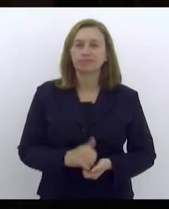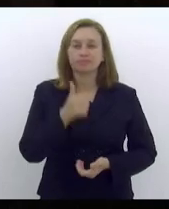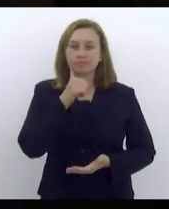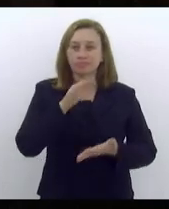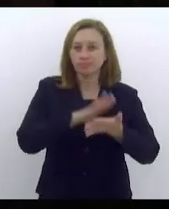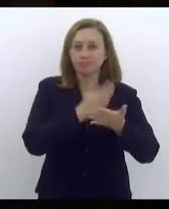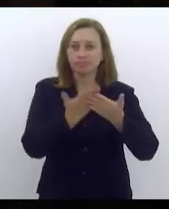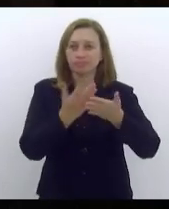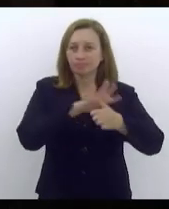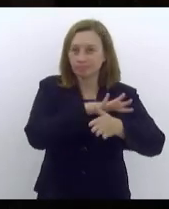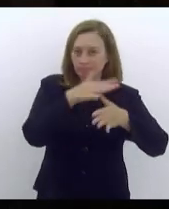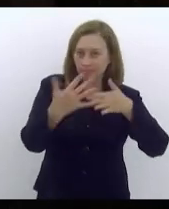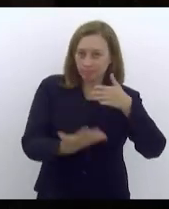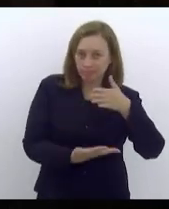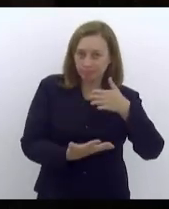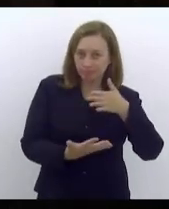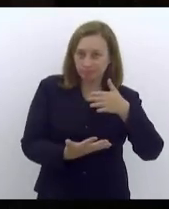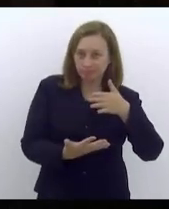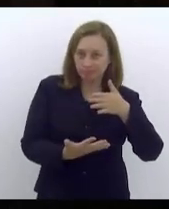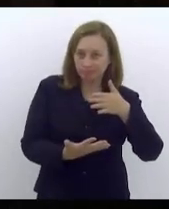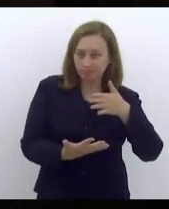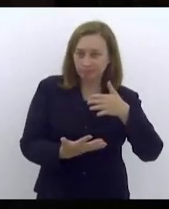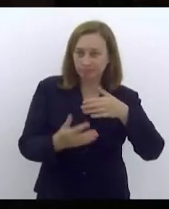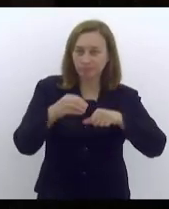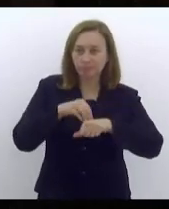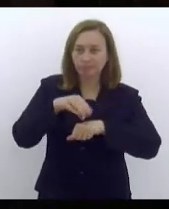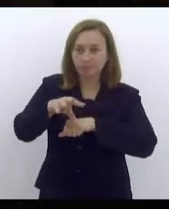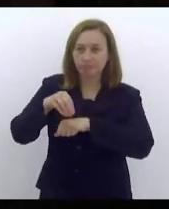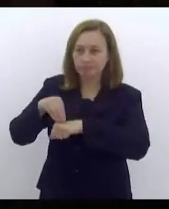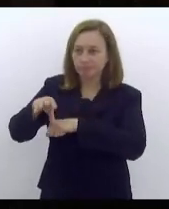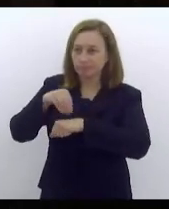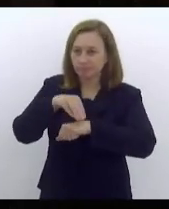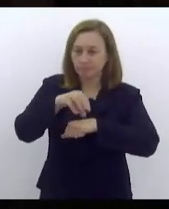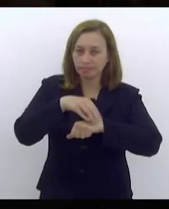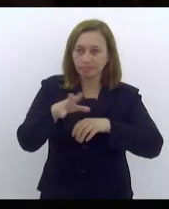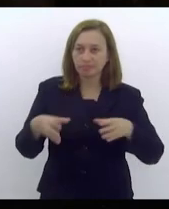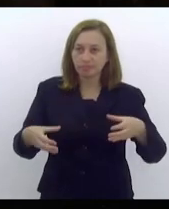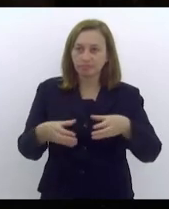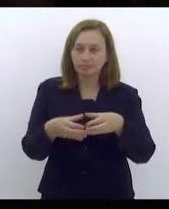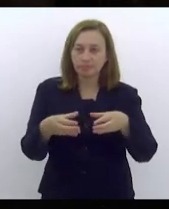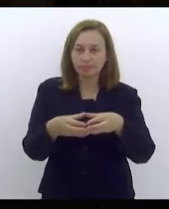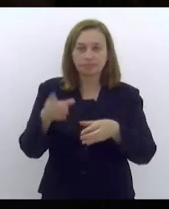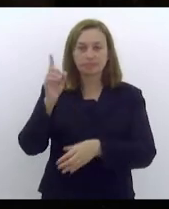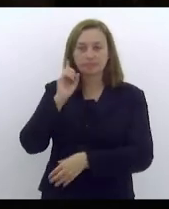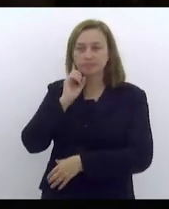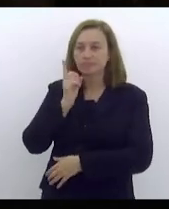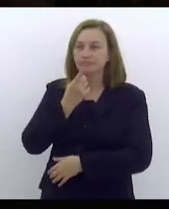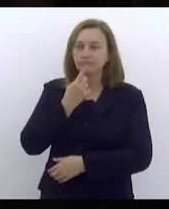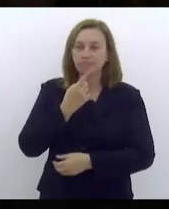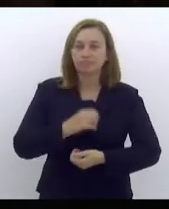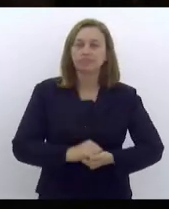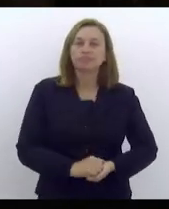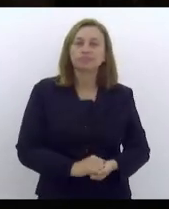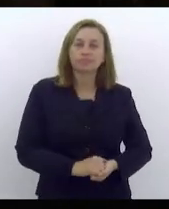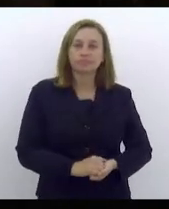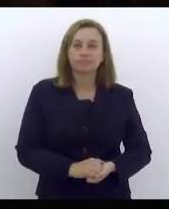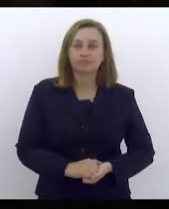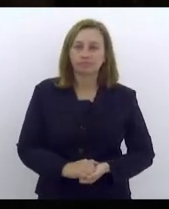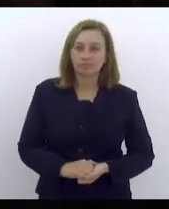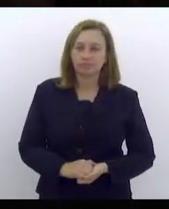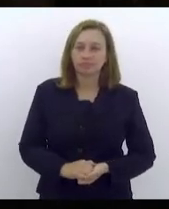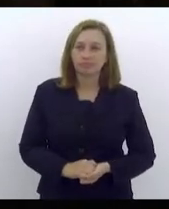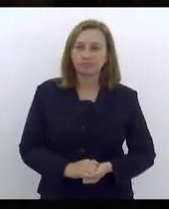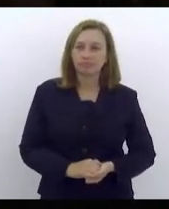senhora intérprete da linguagem de Libras, que leva a nossa